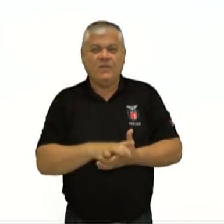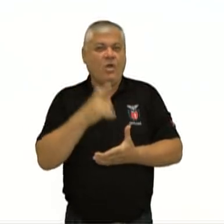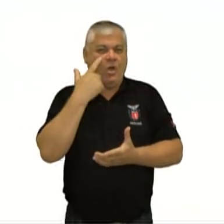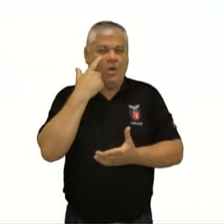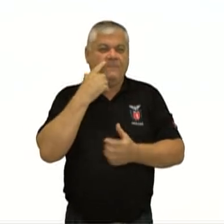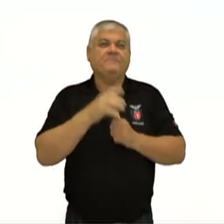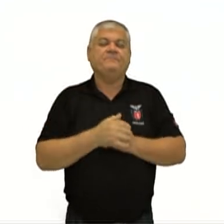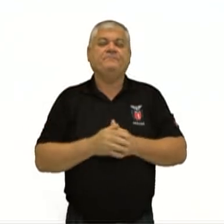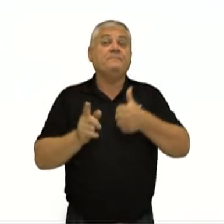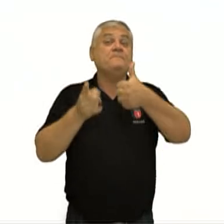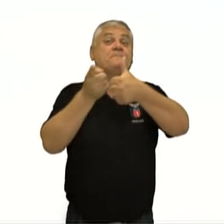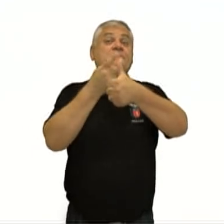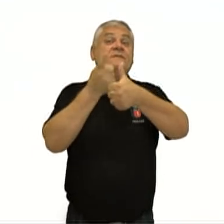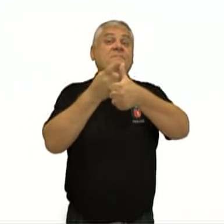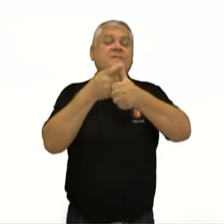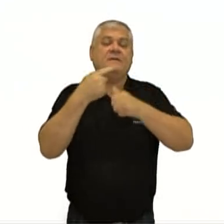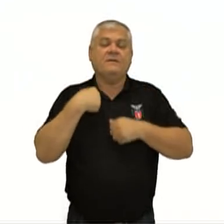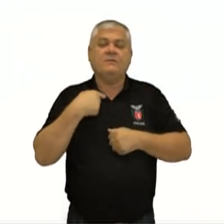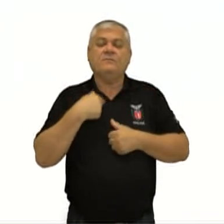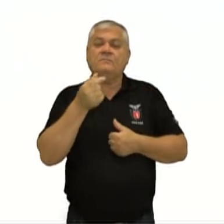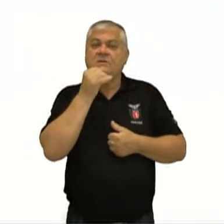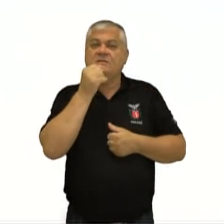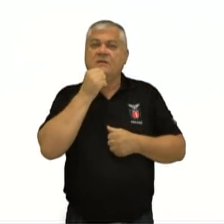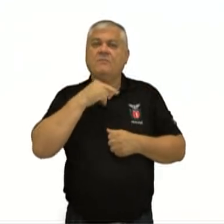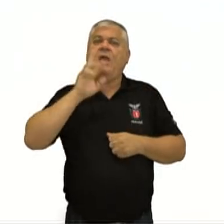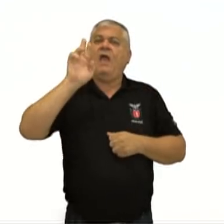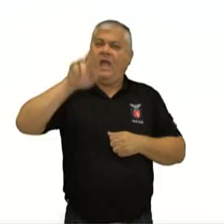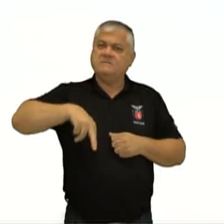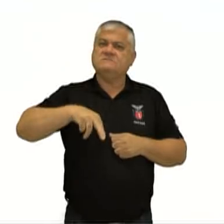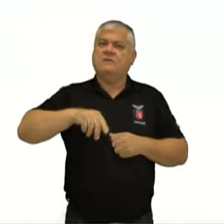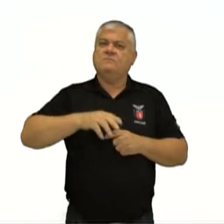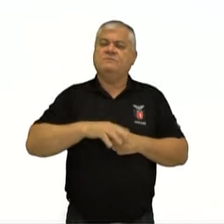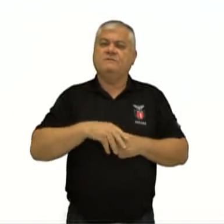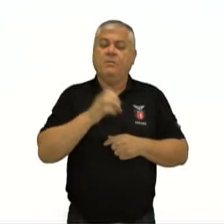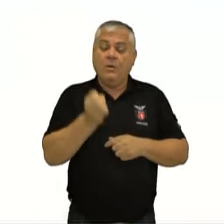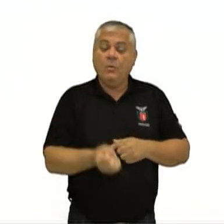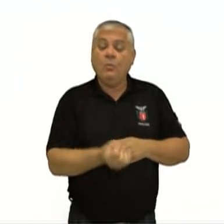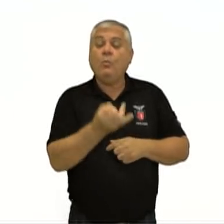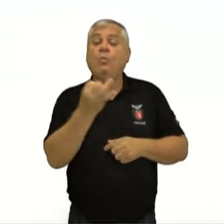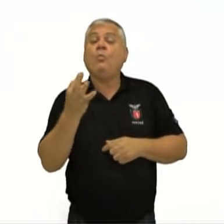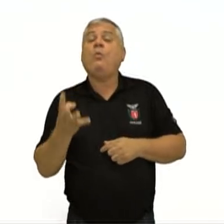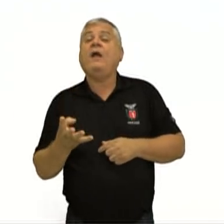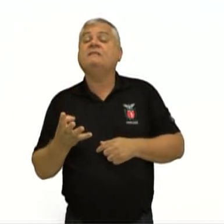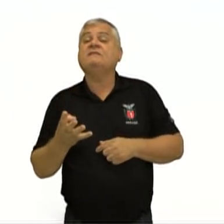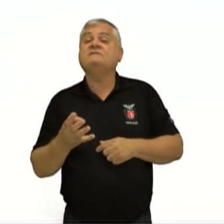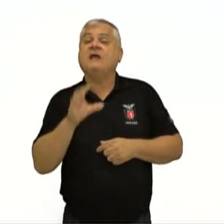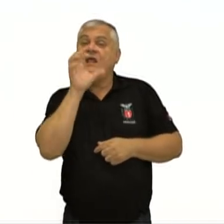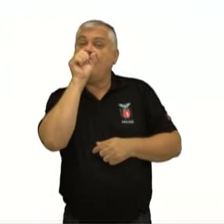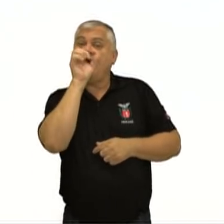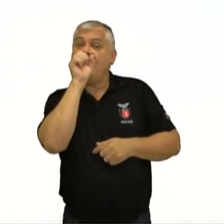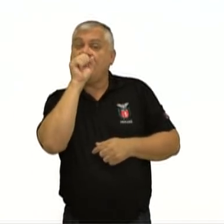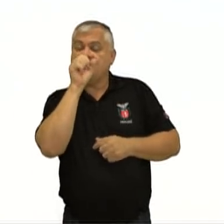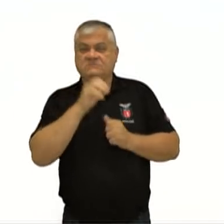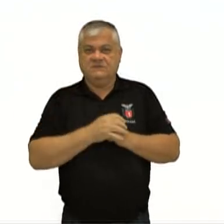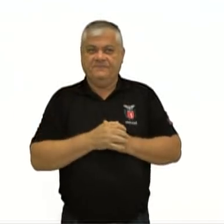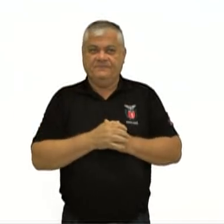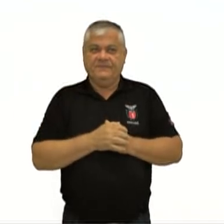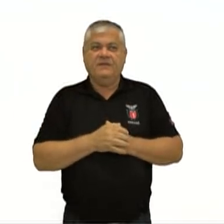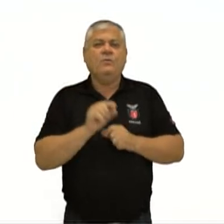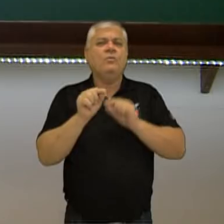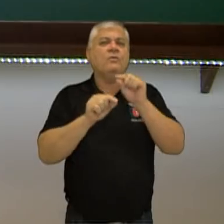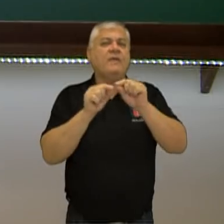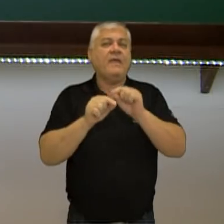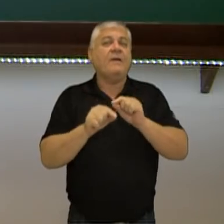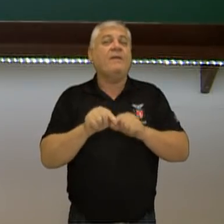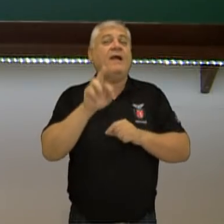A primeira coisa é o seguinte, nós vamos escrever a razão entre o número de laranjas estragadas e o total de laranjas da caixa. O que é uma razão, professor?